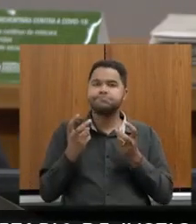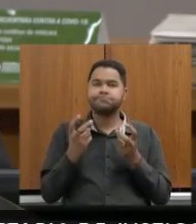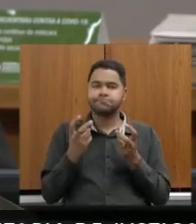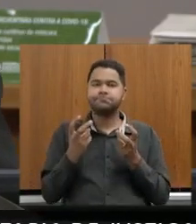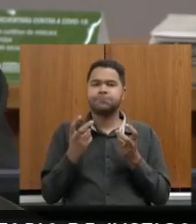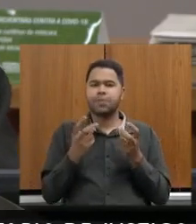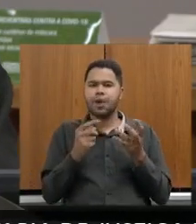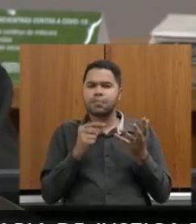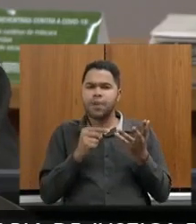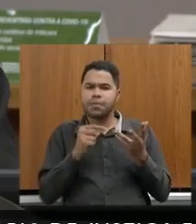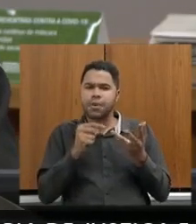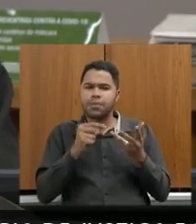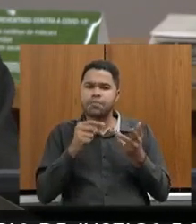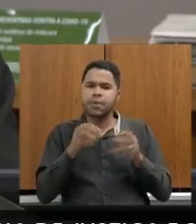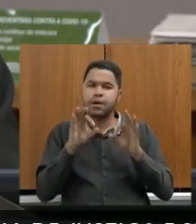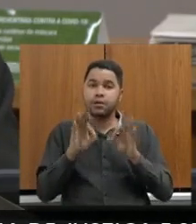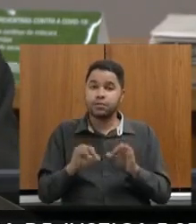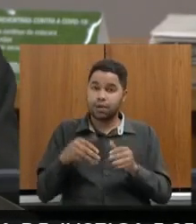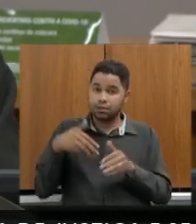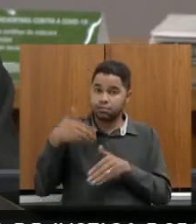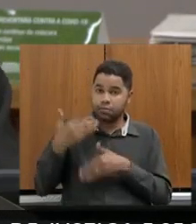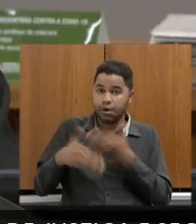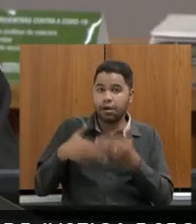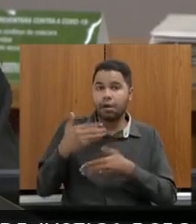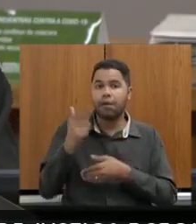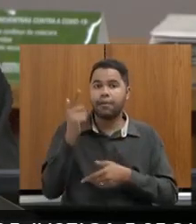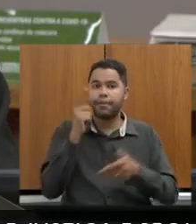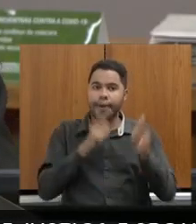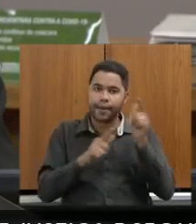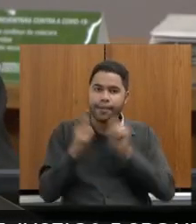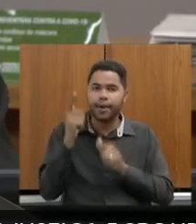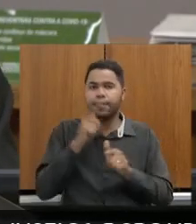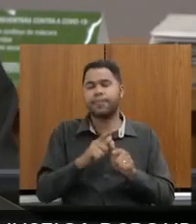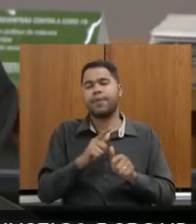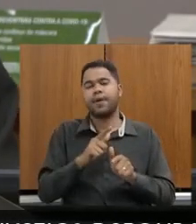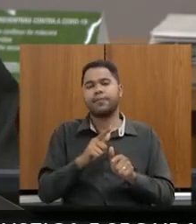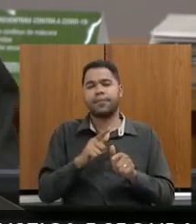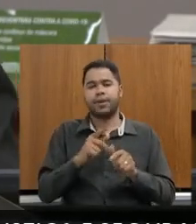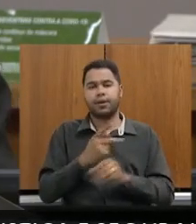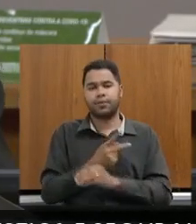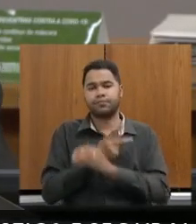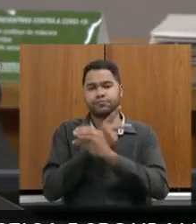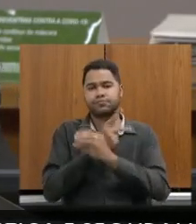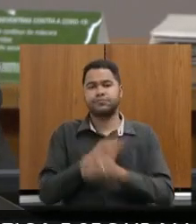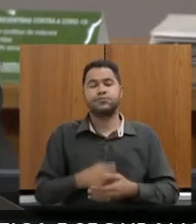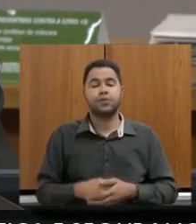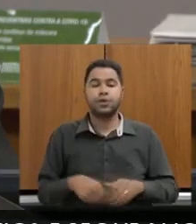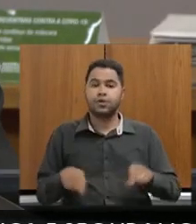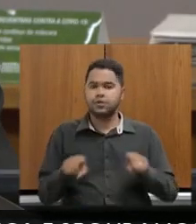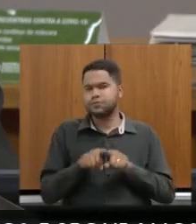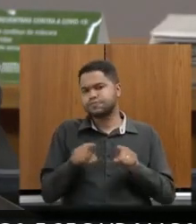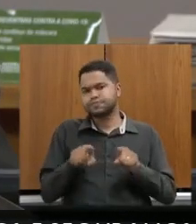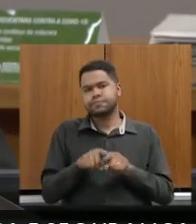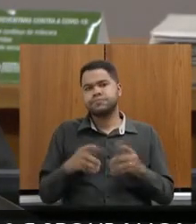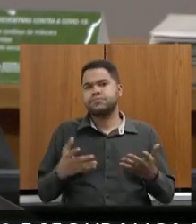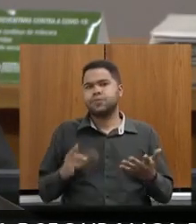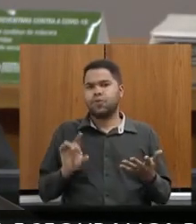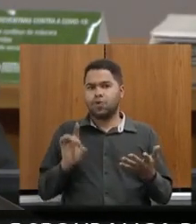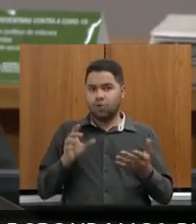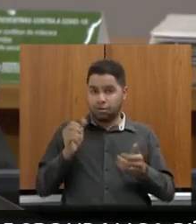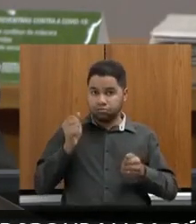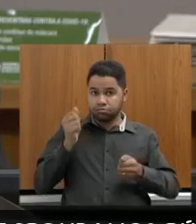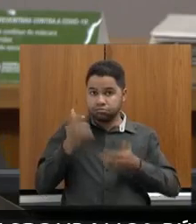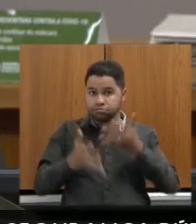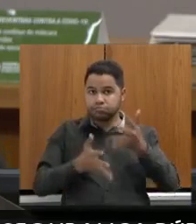nitidamente os avanços alcançados pela Polícia Civil e eu tenho feito não é só